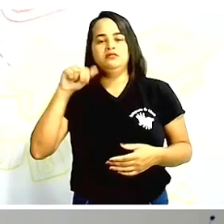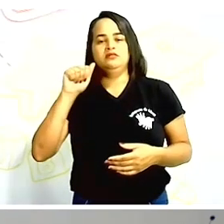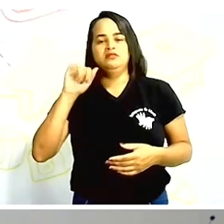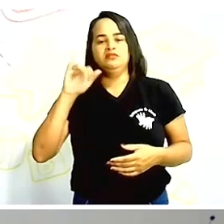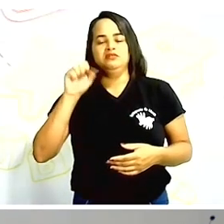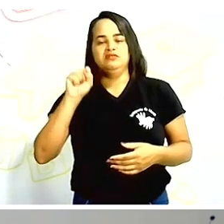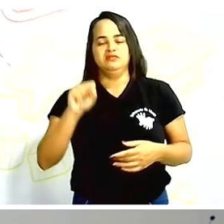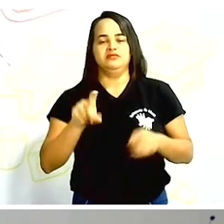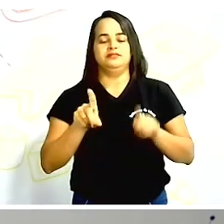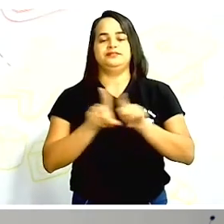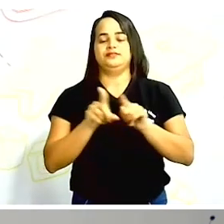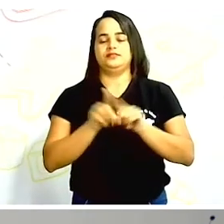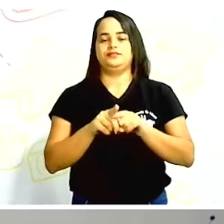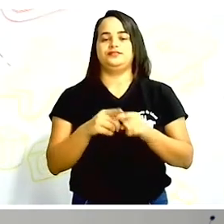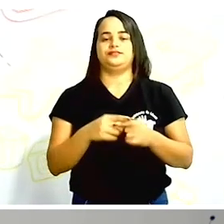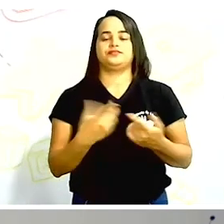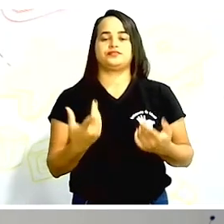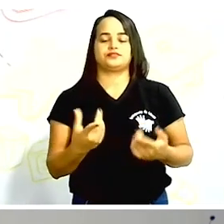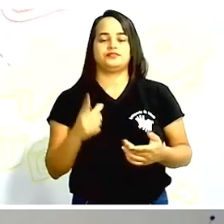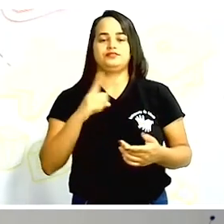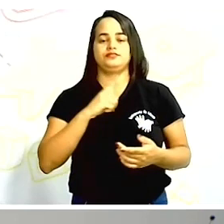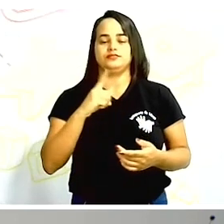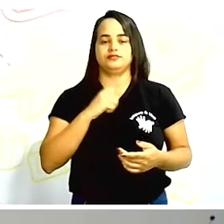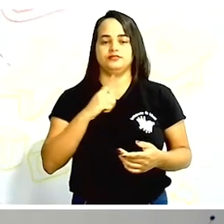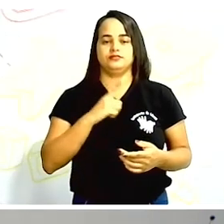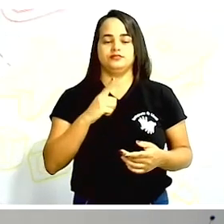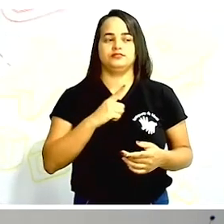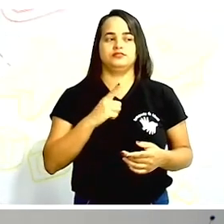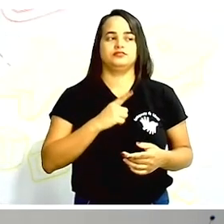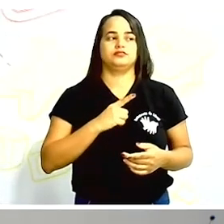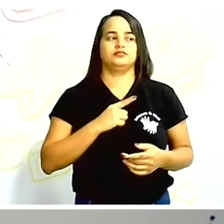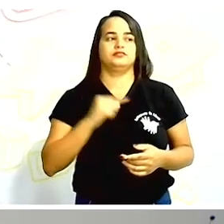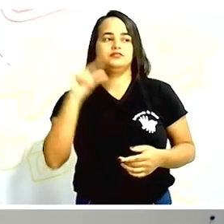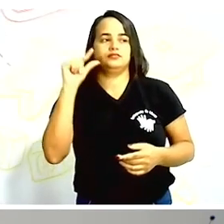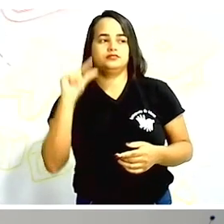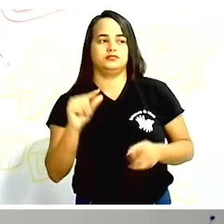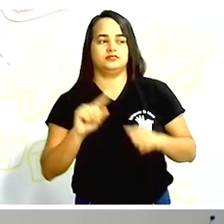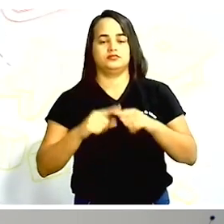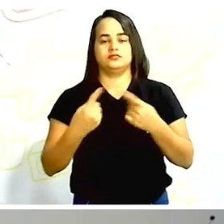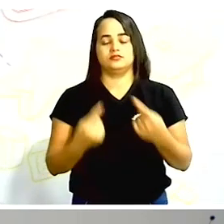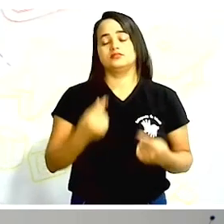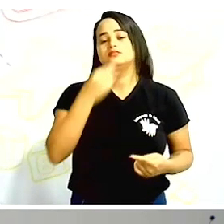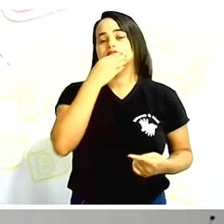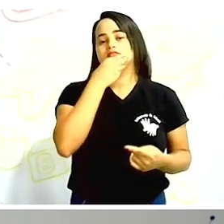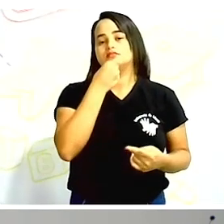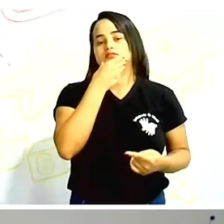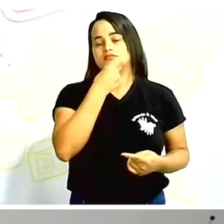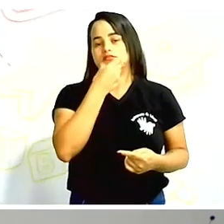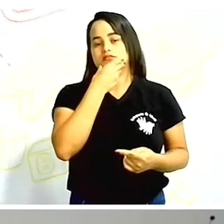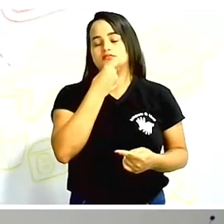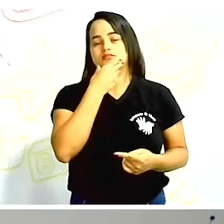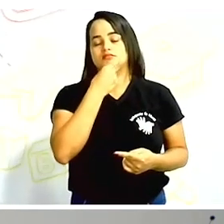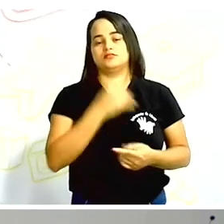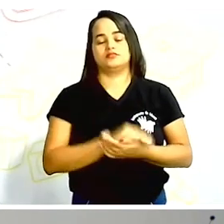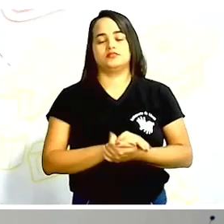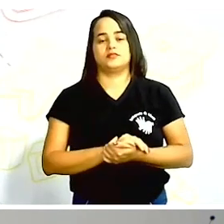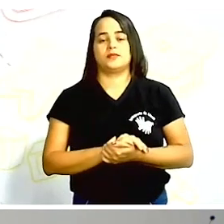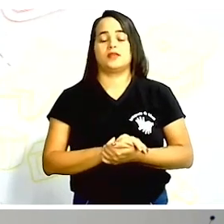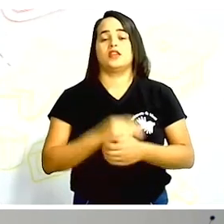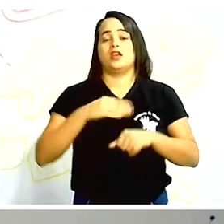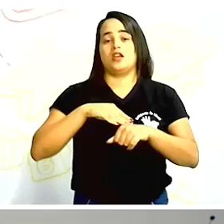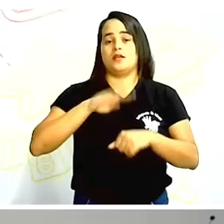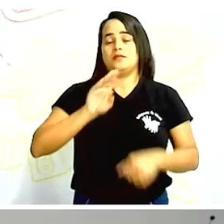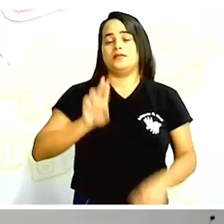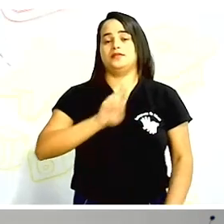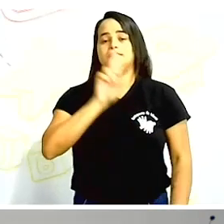estrogênio também está presente, em pouquíssimo nível, mas está presente, nos indivíduos masculinos, certo? Mas como ele é mais útil nas